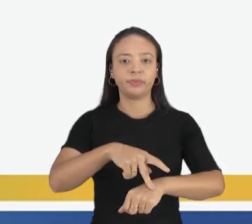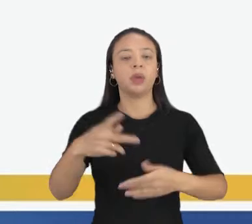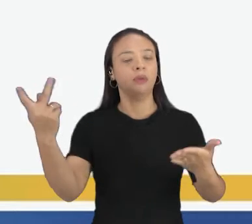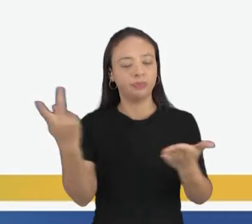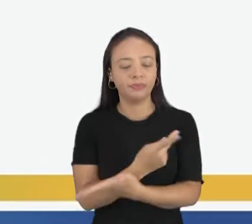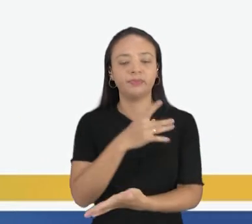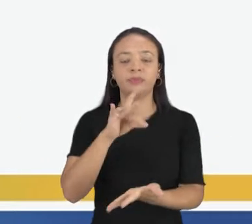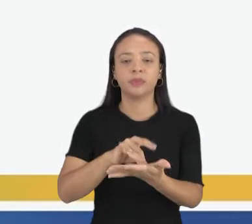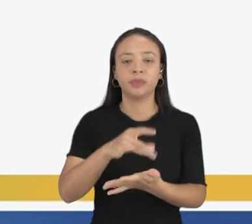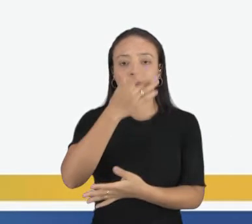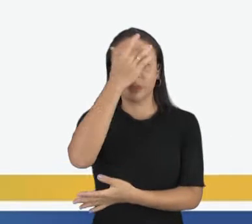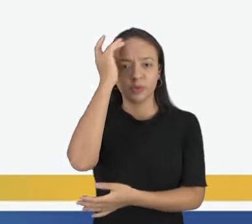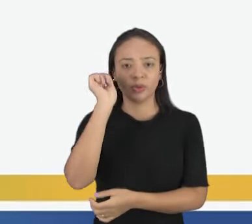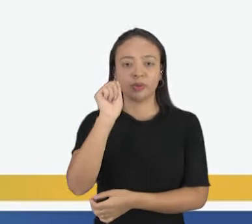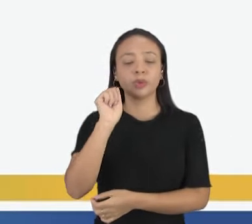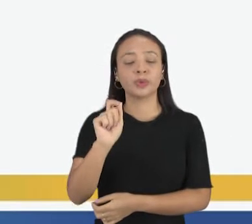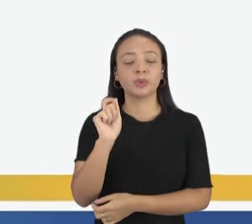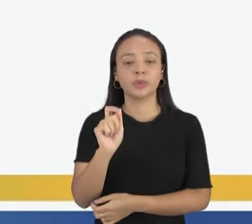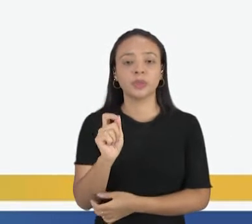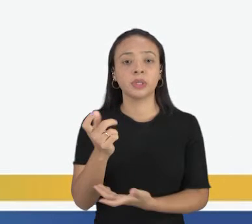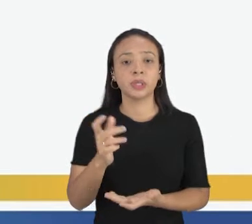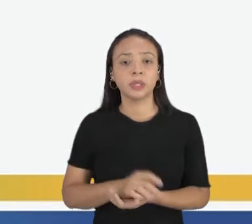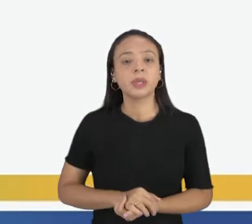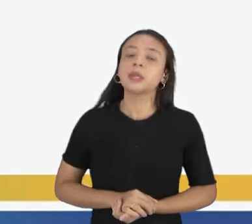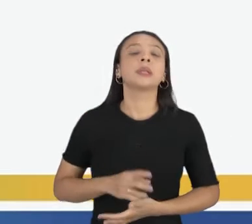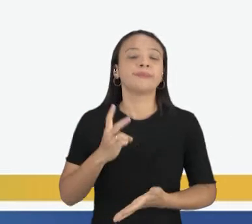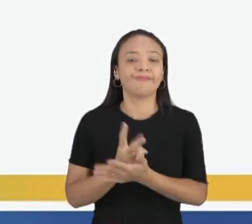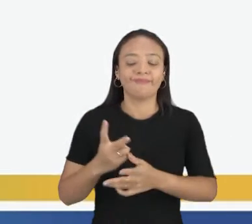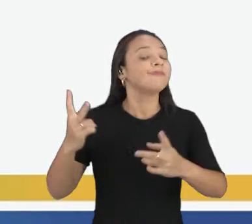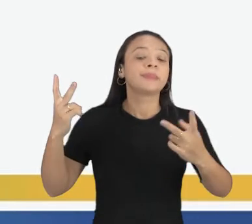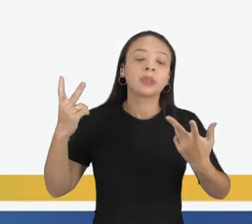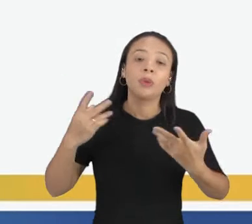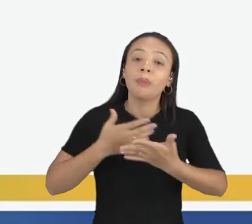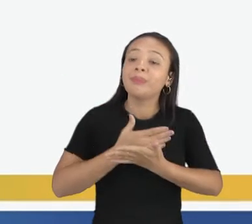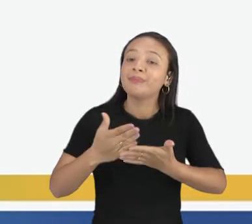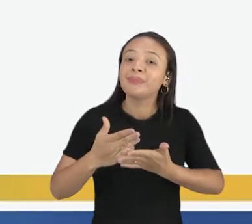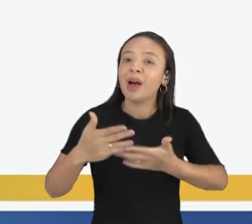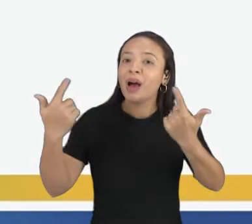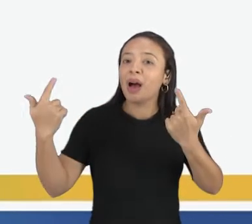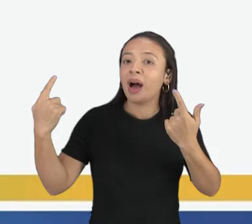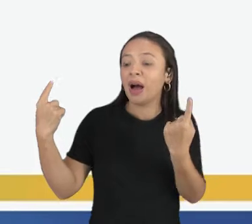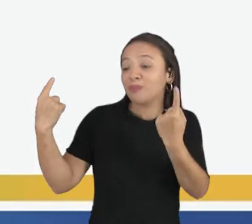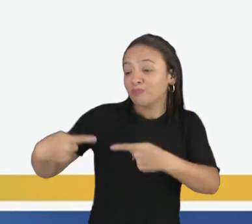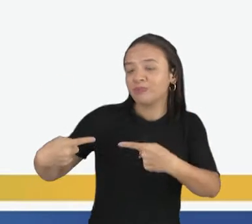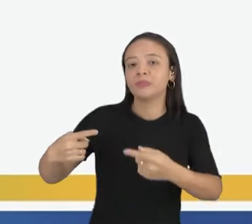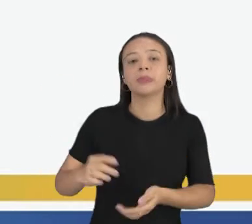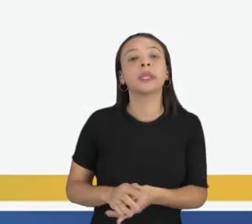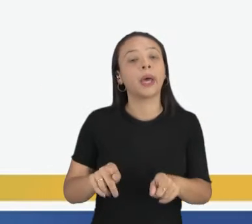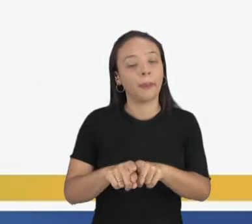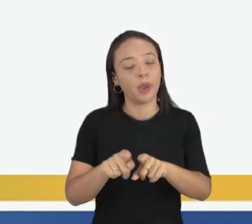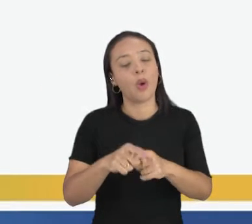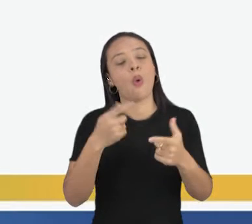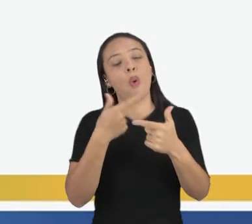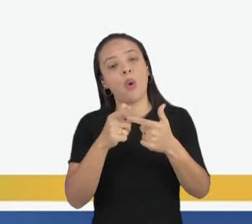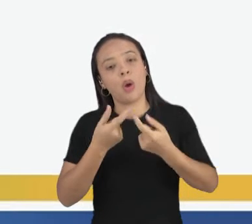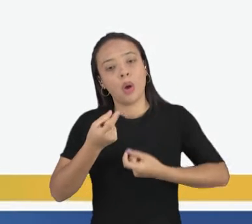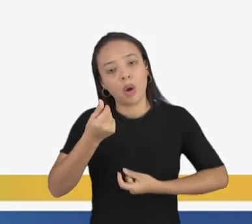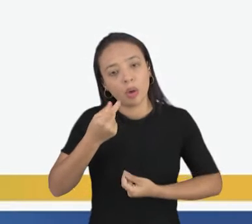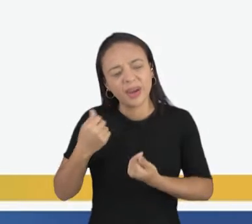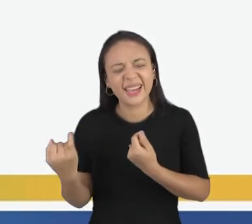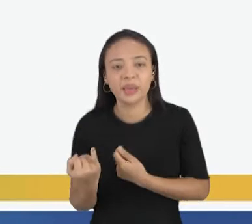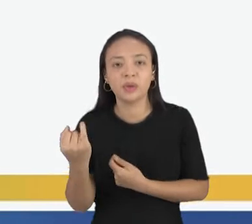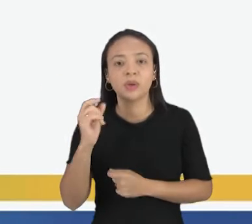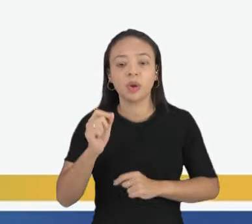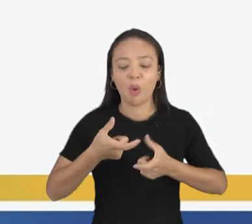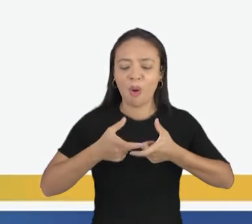com que as pessoas depois elas comecem a se enfrentar, tá? E outra questão também econômica muito importante é o